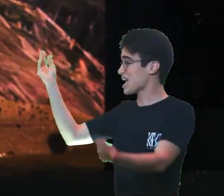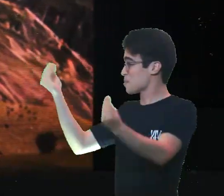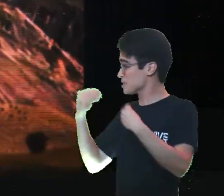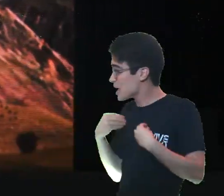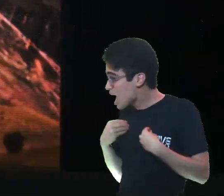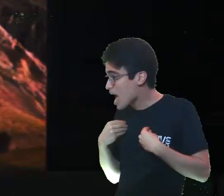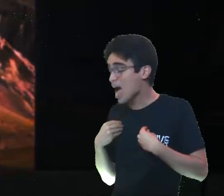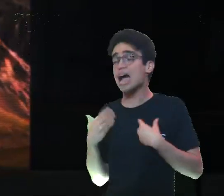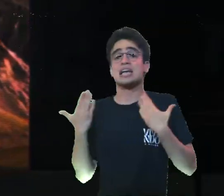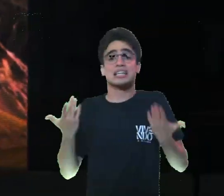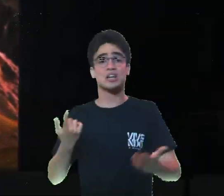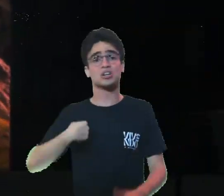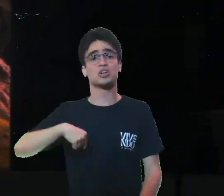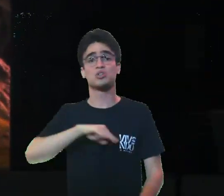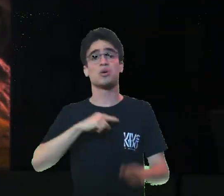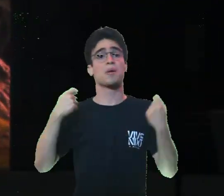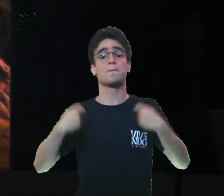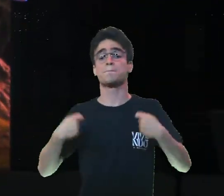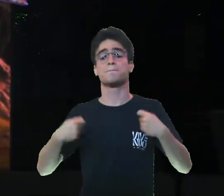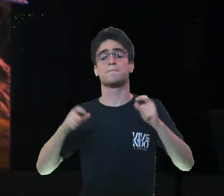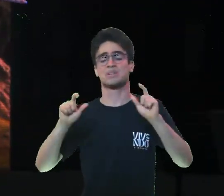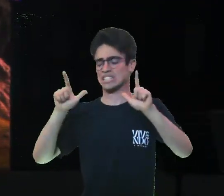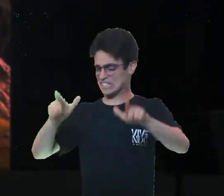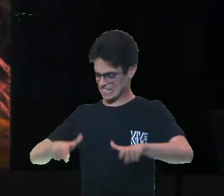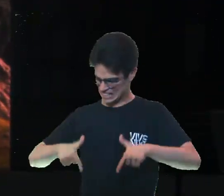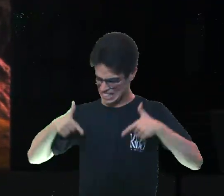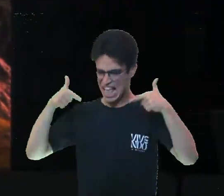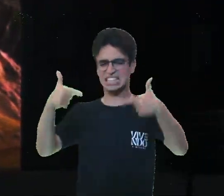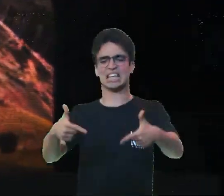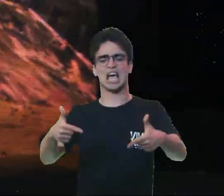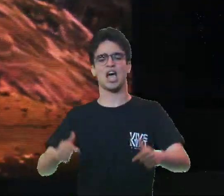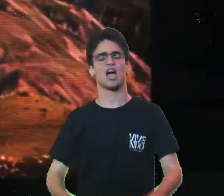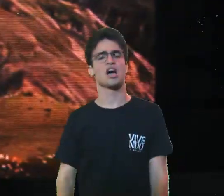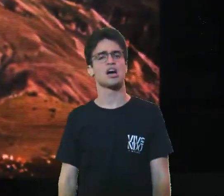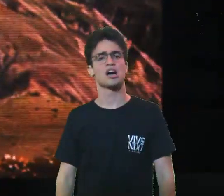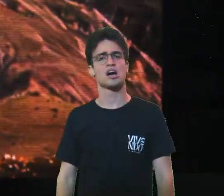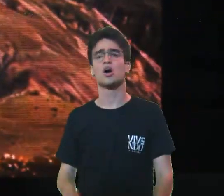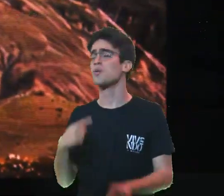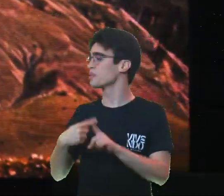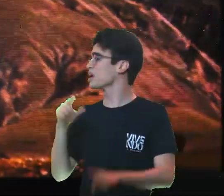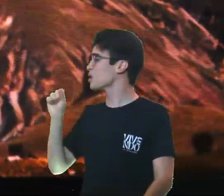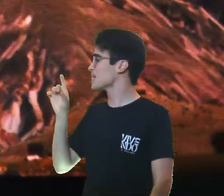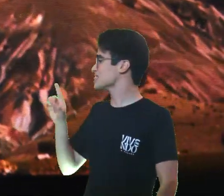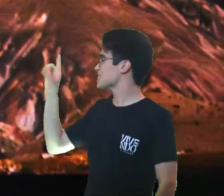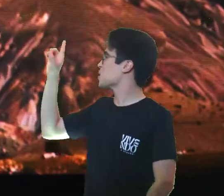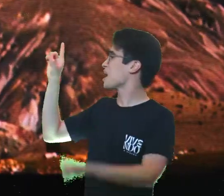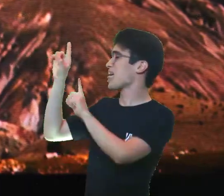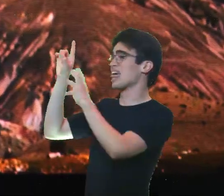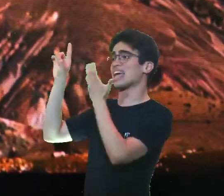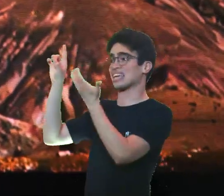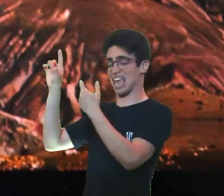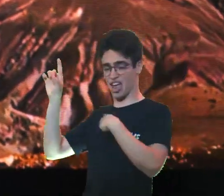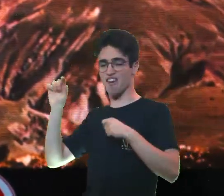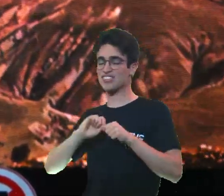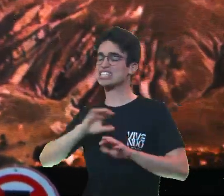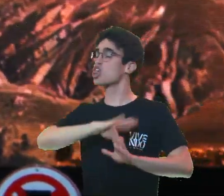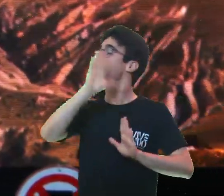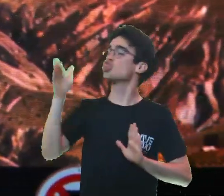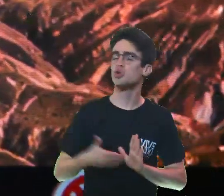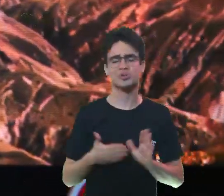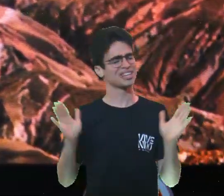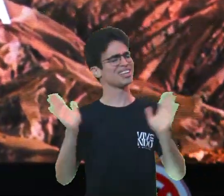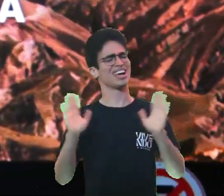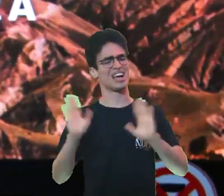nós devemos nos mover em direção a. Gente, Deus não espera que nós façamos tudo,